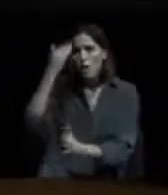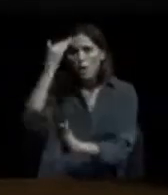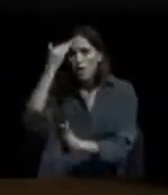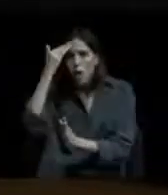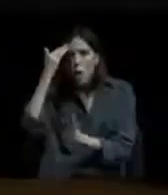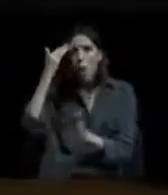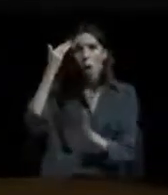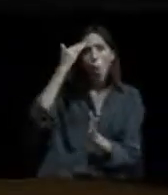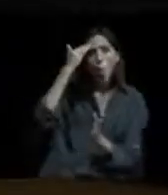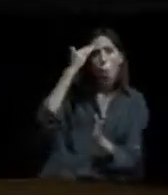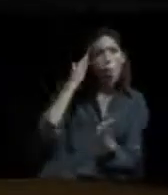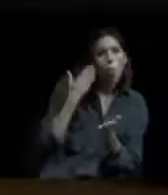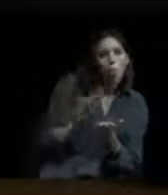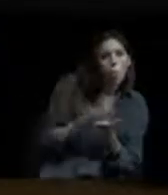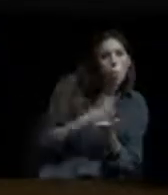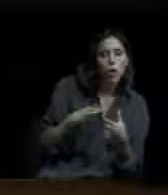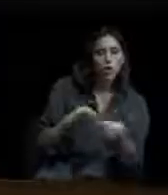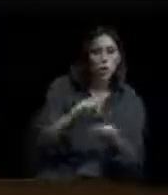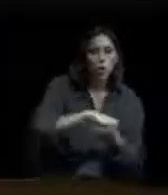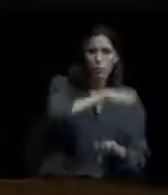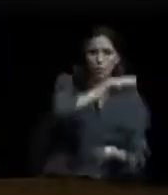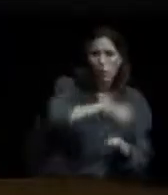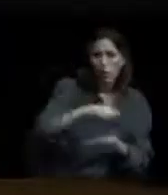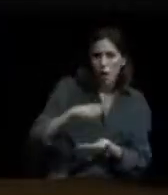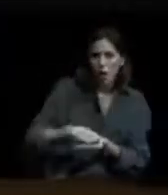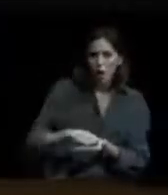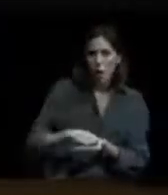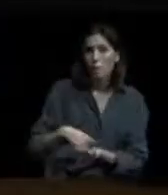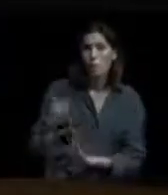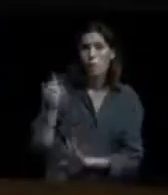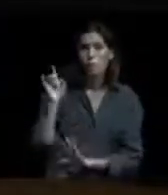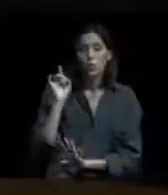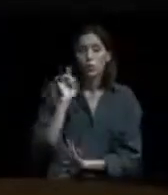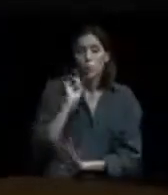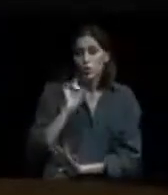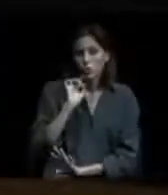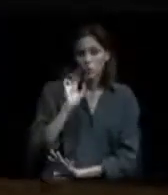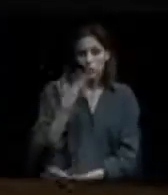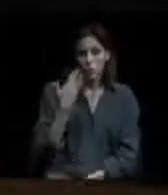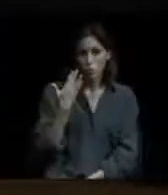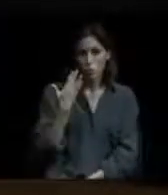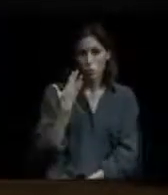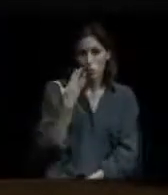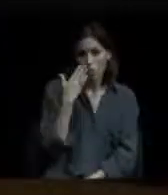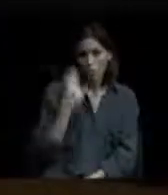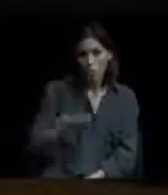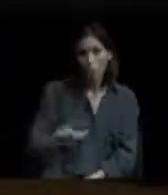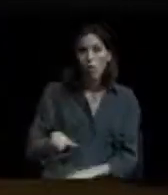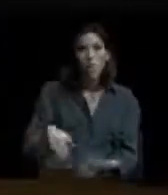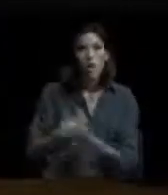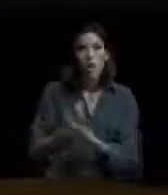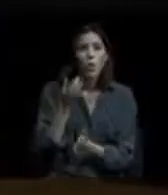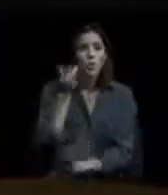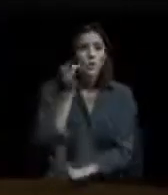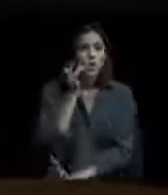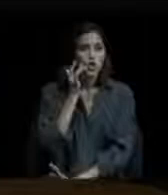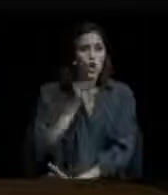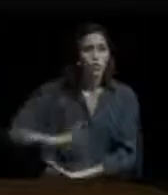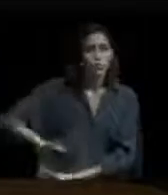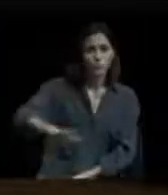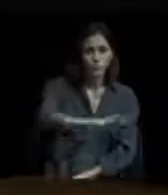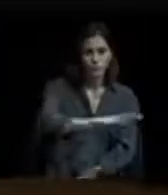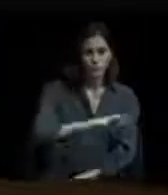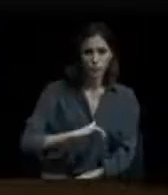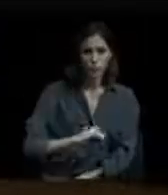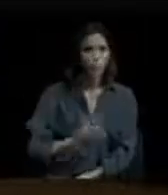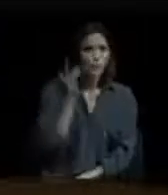na especulação imobiliária? E eis finalmente a cereja podre que sobra para os municípios, a higiene urbana. Se as